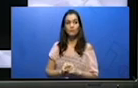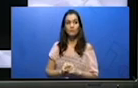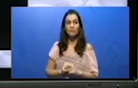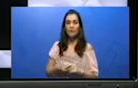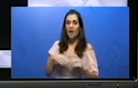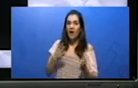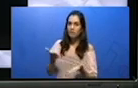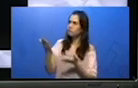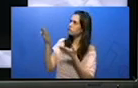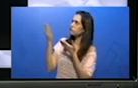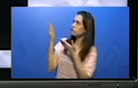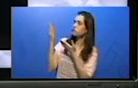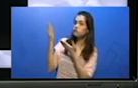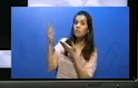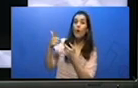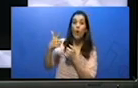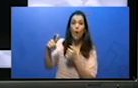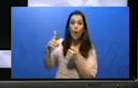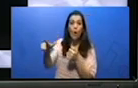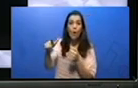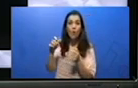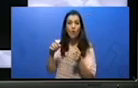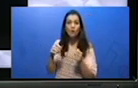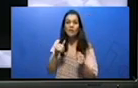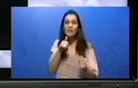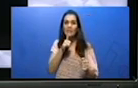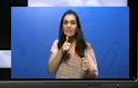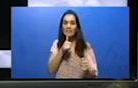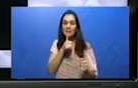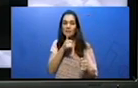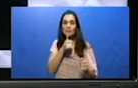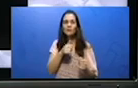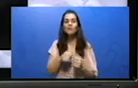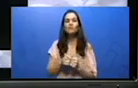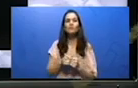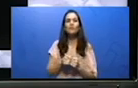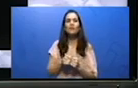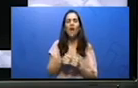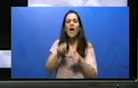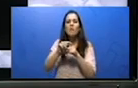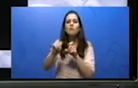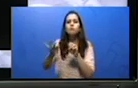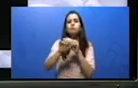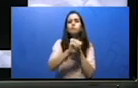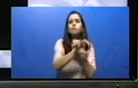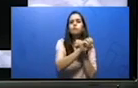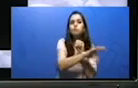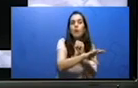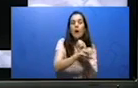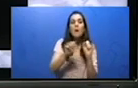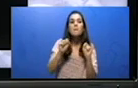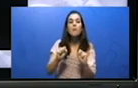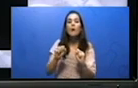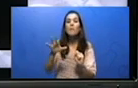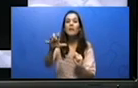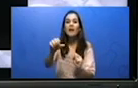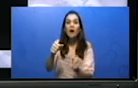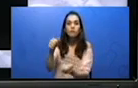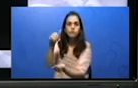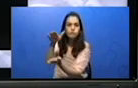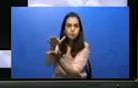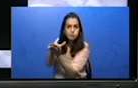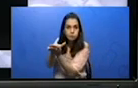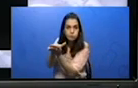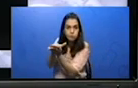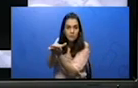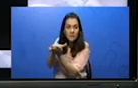Aqui um outro exemplo de um processo ligado com a reprodução. Pode ser feito em laboratório, você pega uma planária e faz pequenos cortes